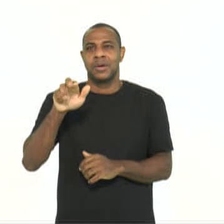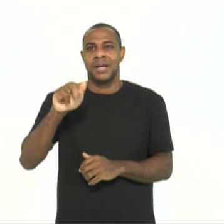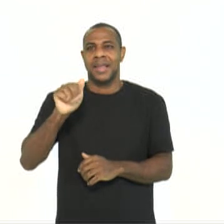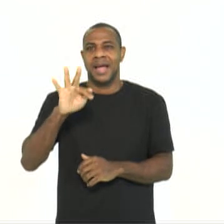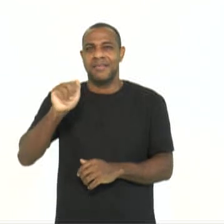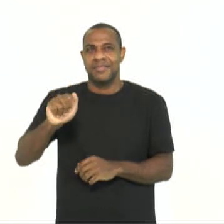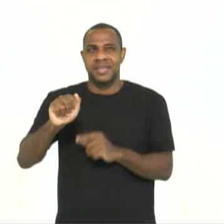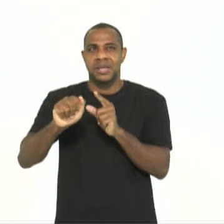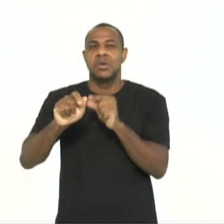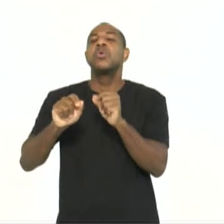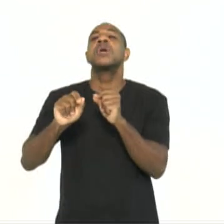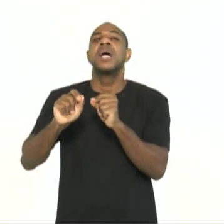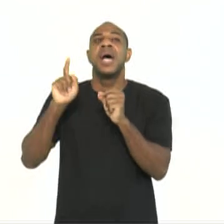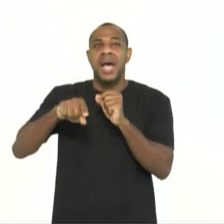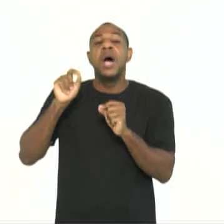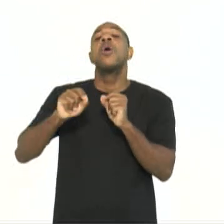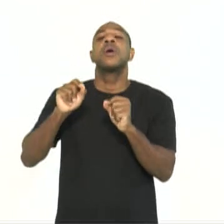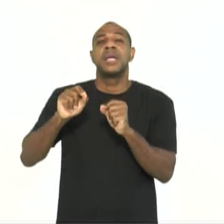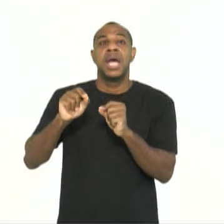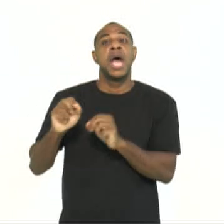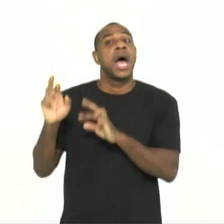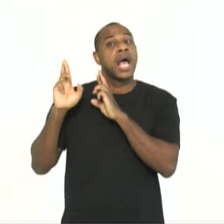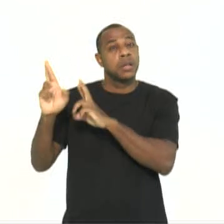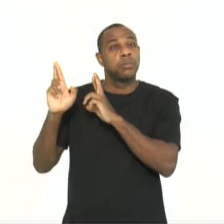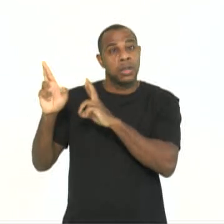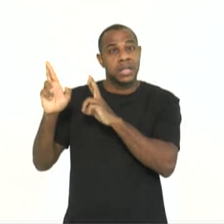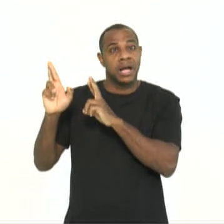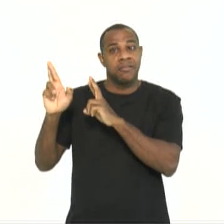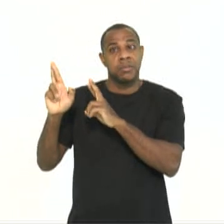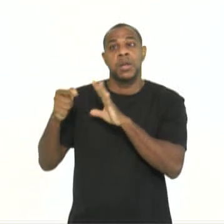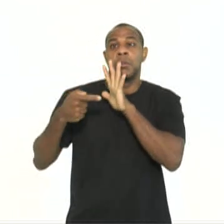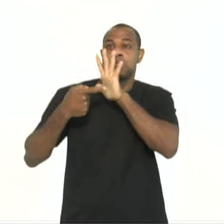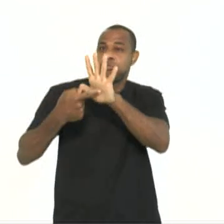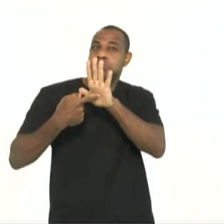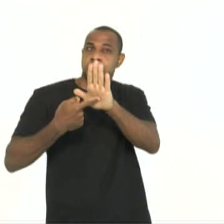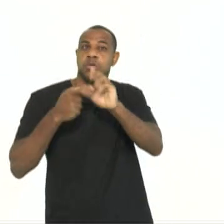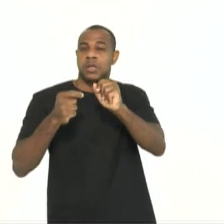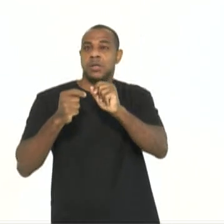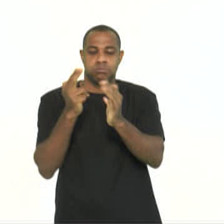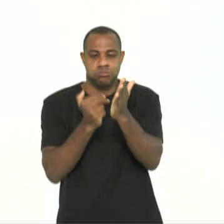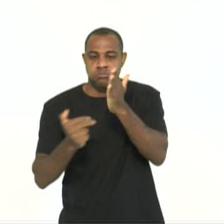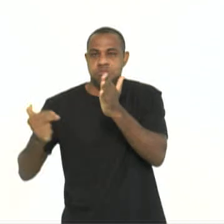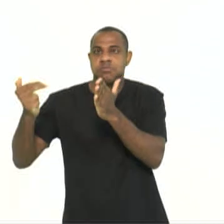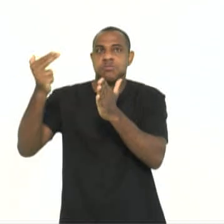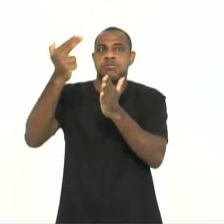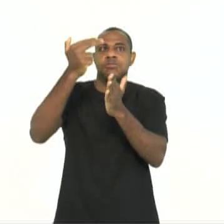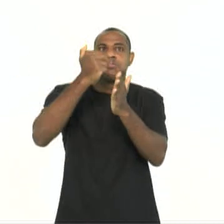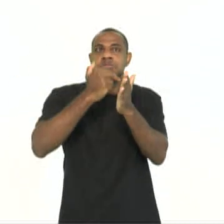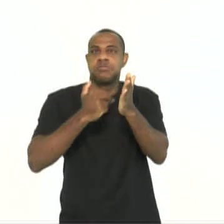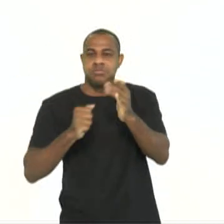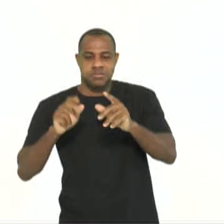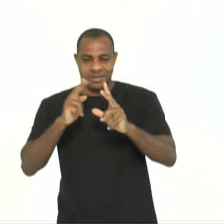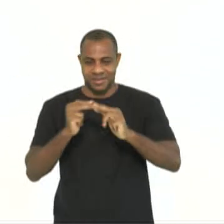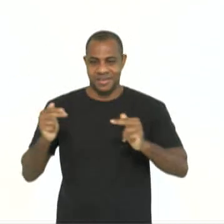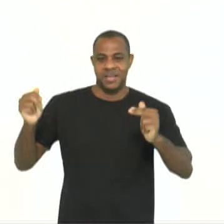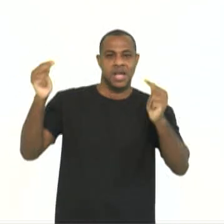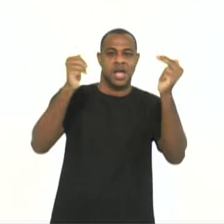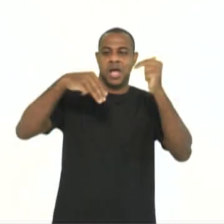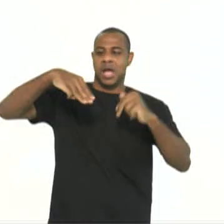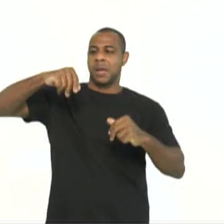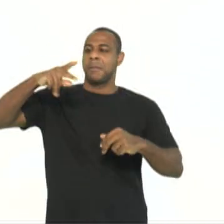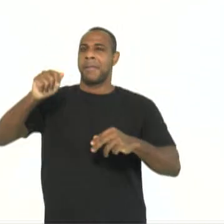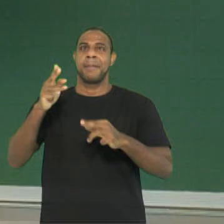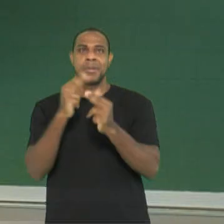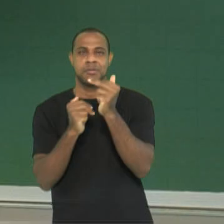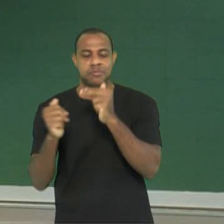cartografia, ela é o quê? É uma ciência responsável por representar graficamente a superfície terrestre. Então, nada mais